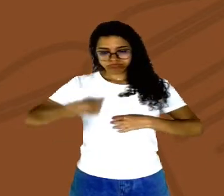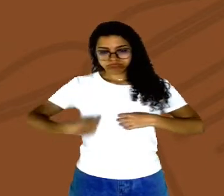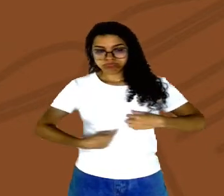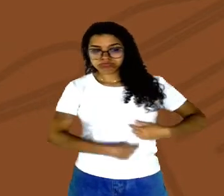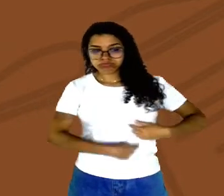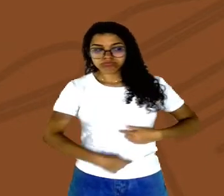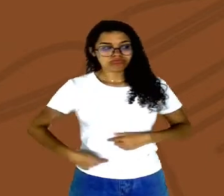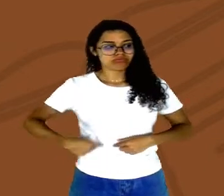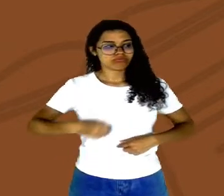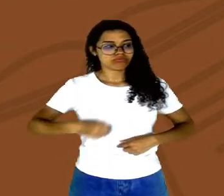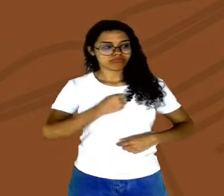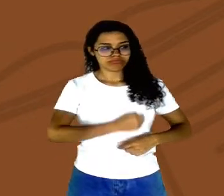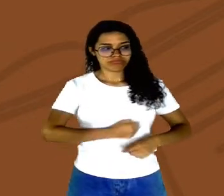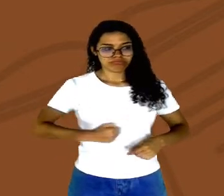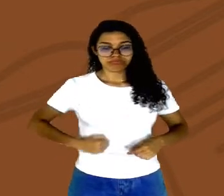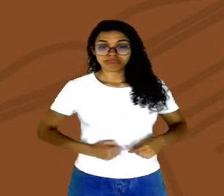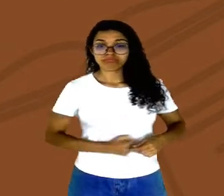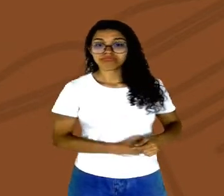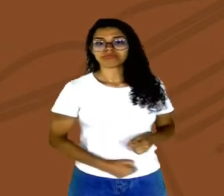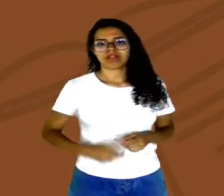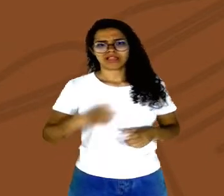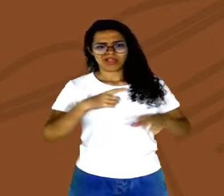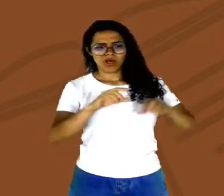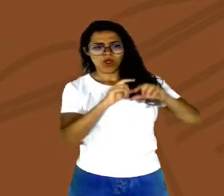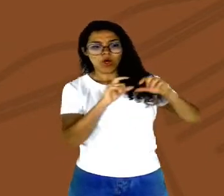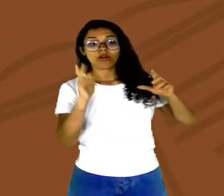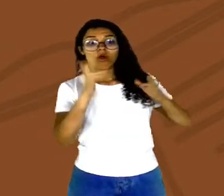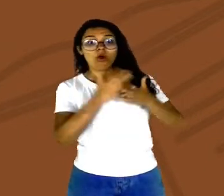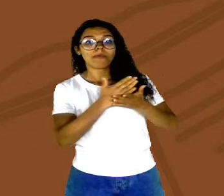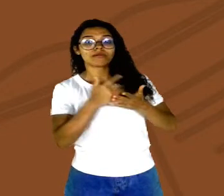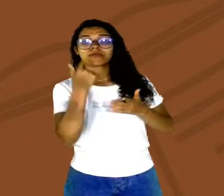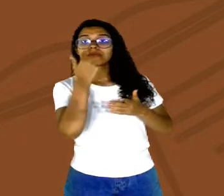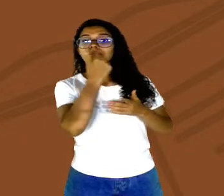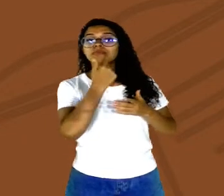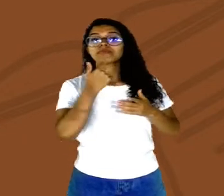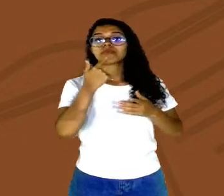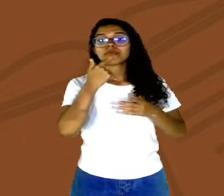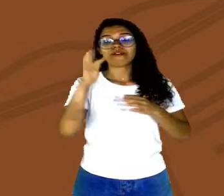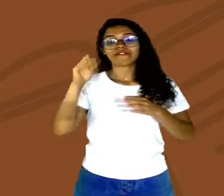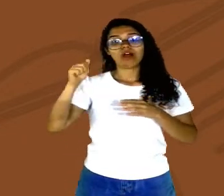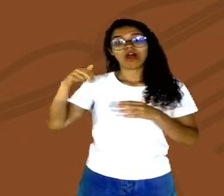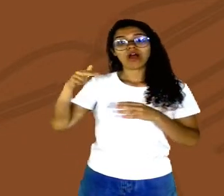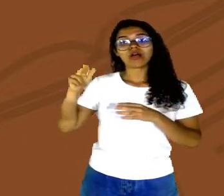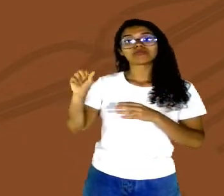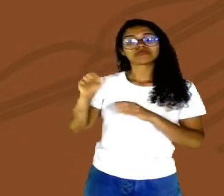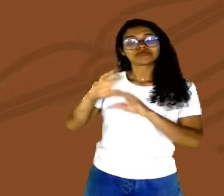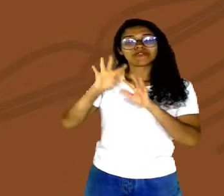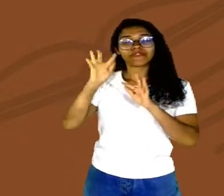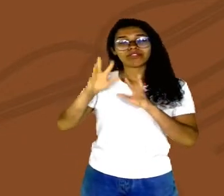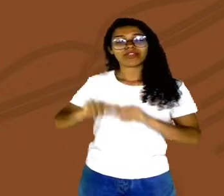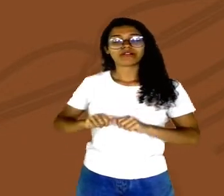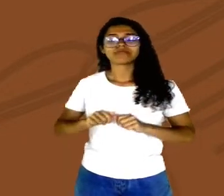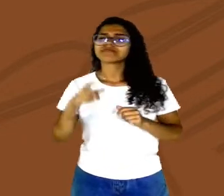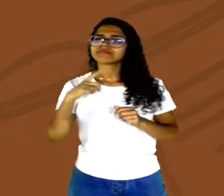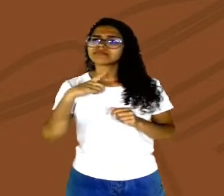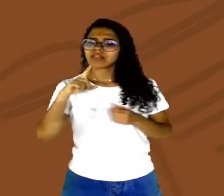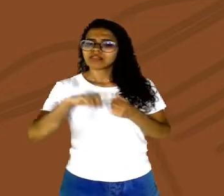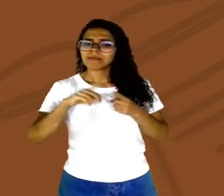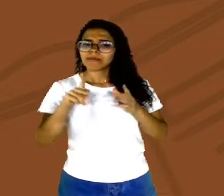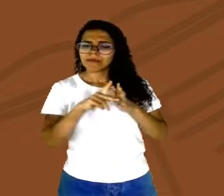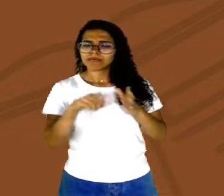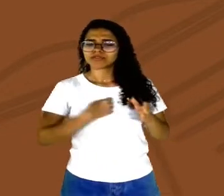com partes especializadas, que tem início na boca e termina lá no ânus, né? Ele faz parte também do sistema